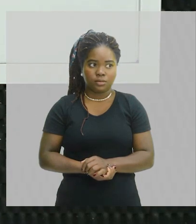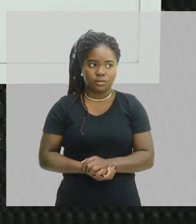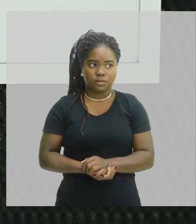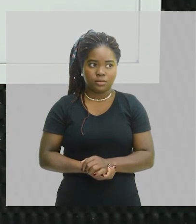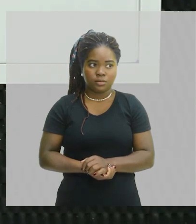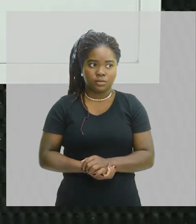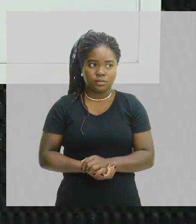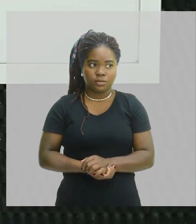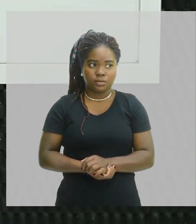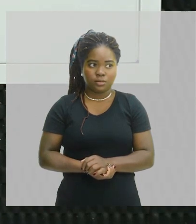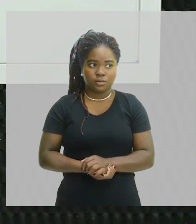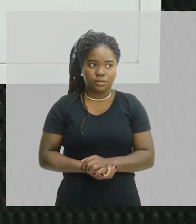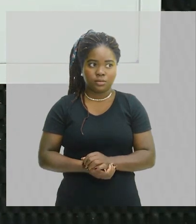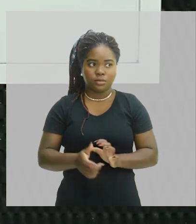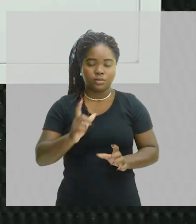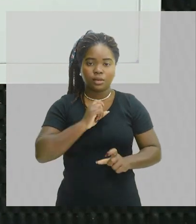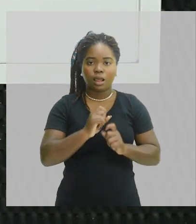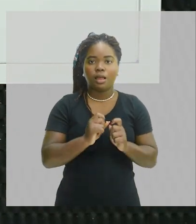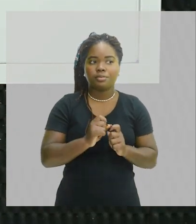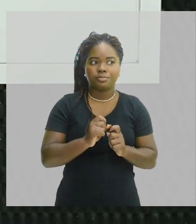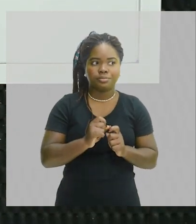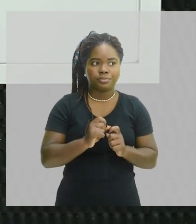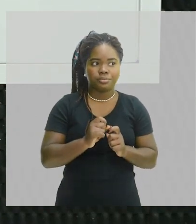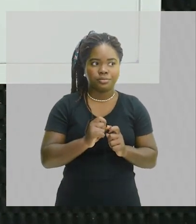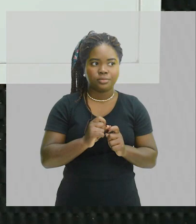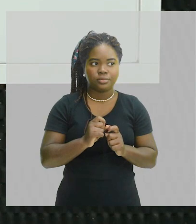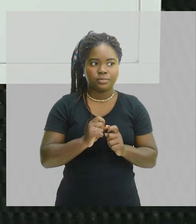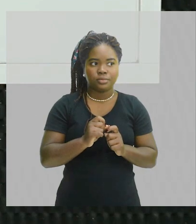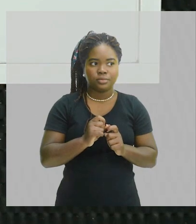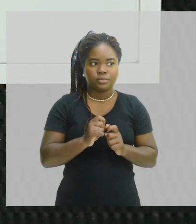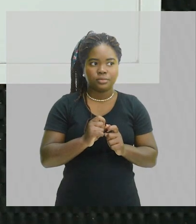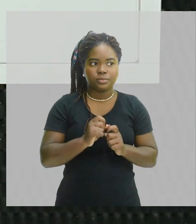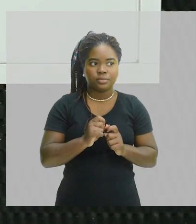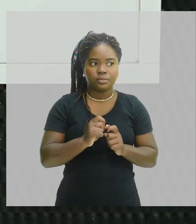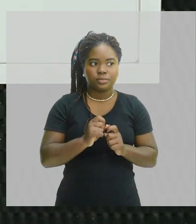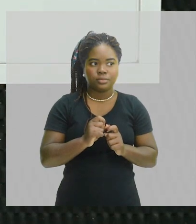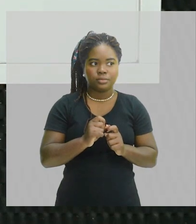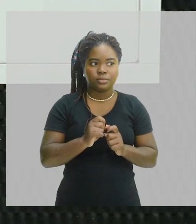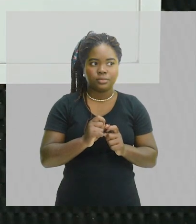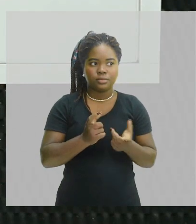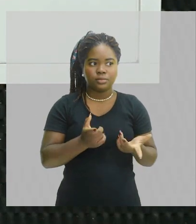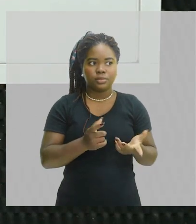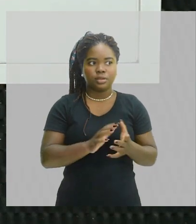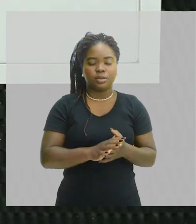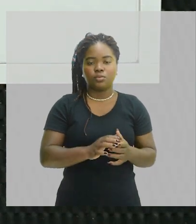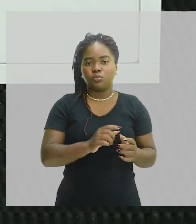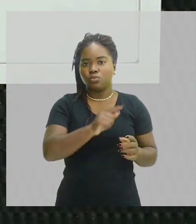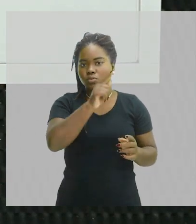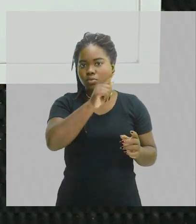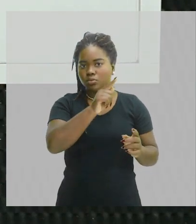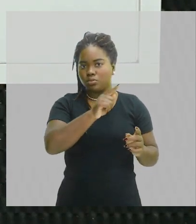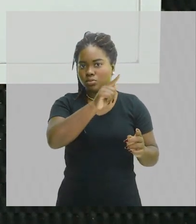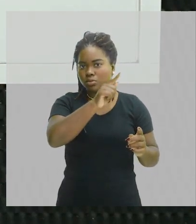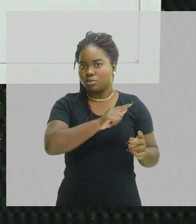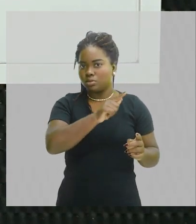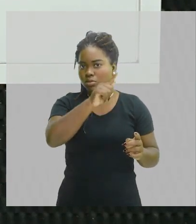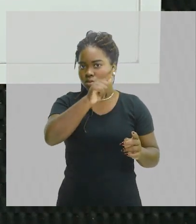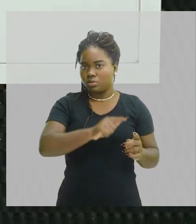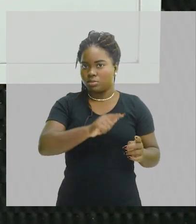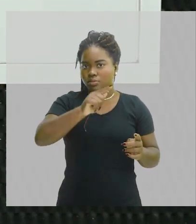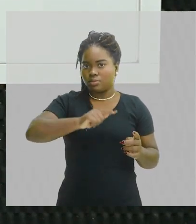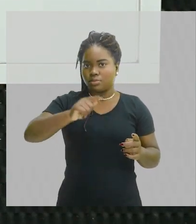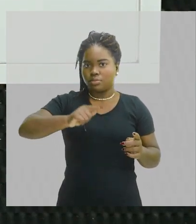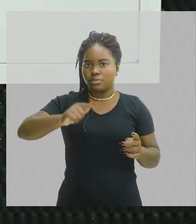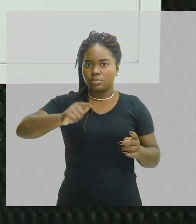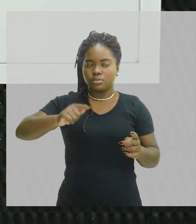Negativo, positivo e a resistência. Pronto. Aí, ó. Então, eu tenho a corrente